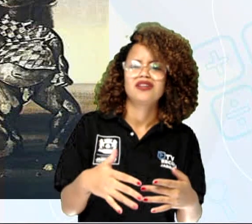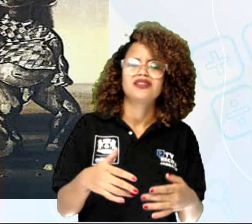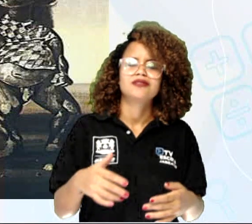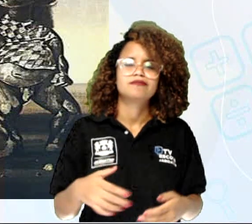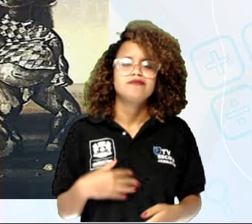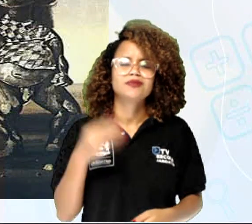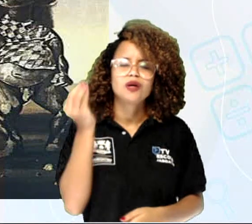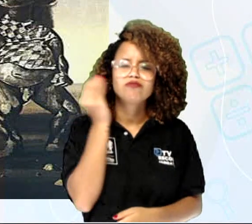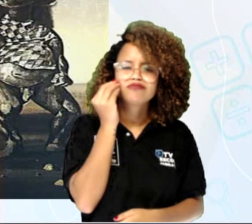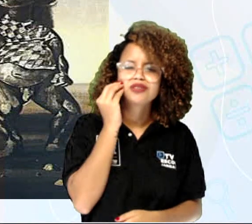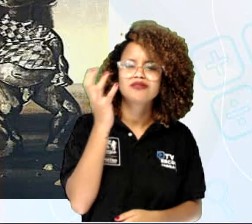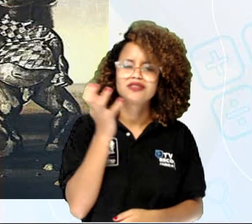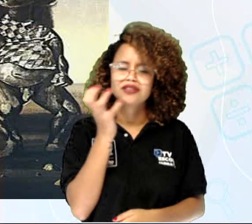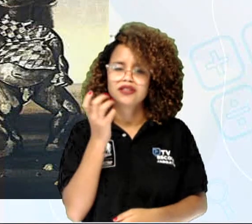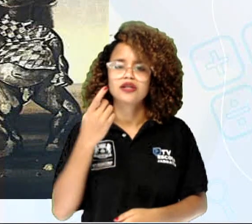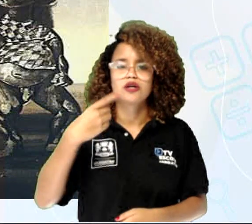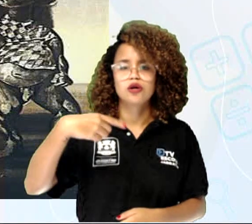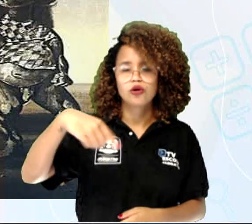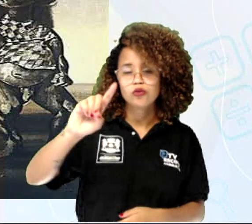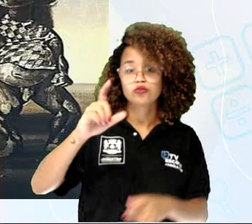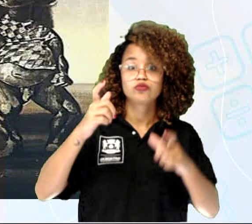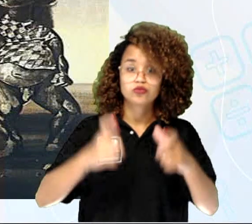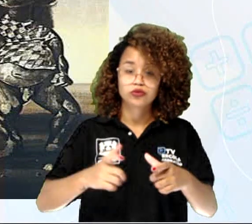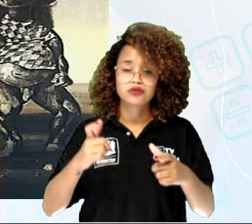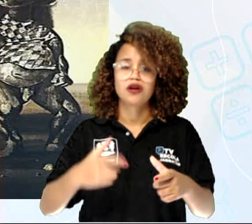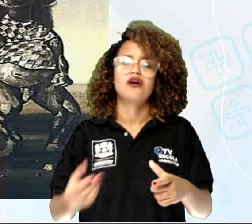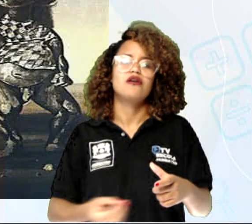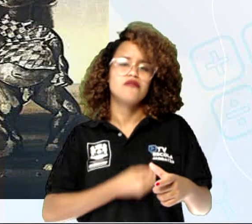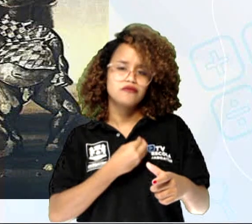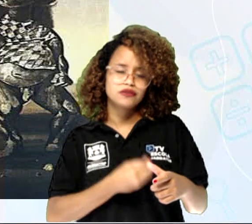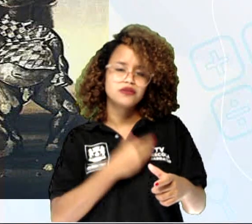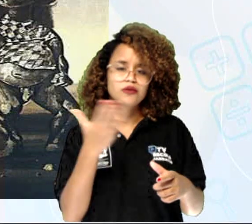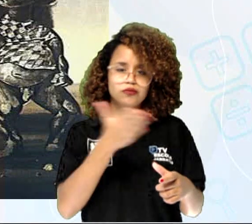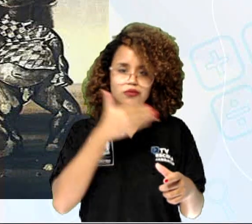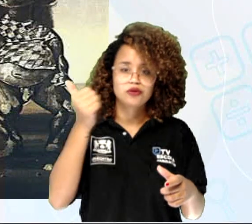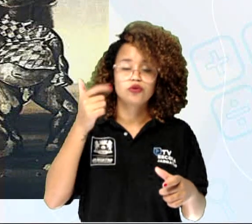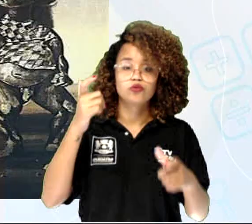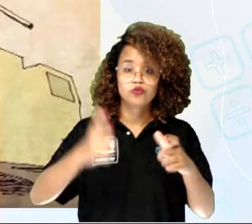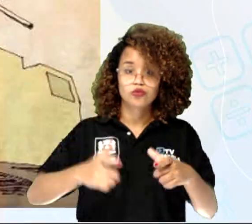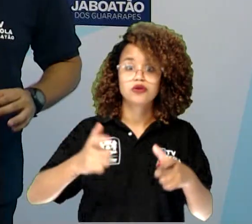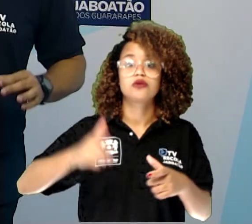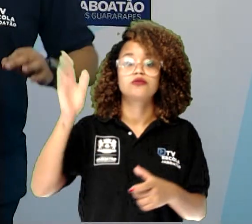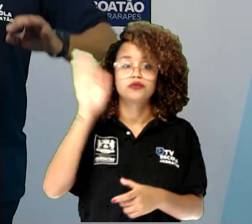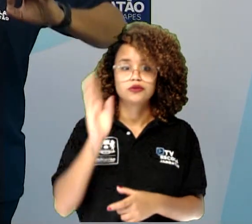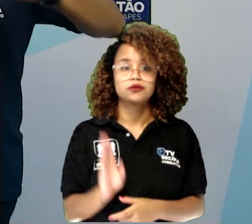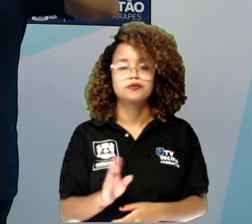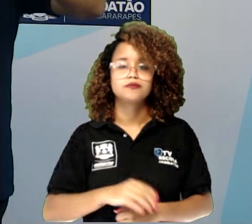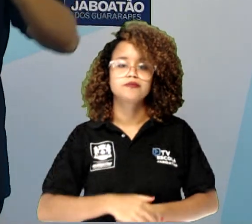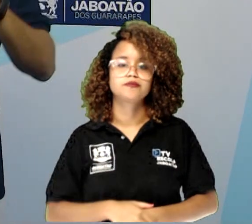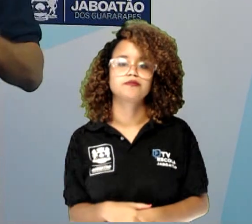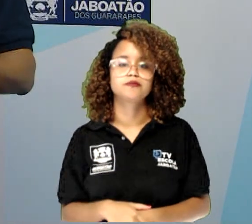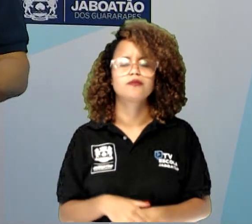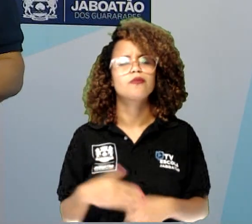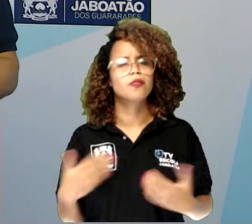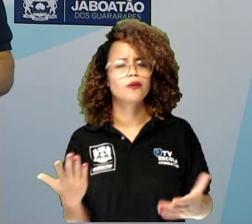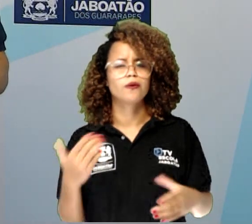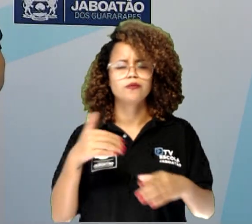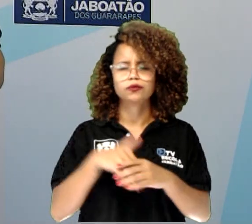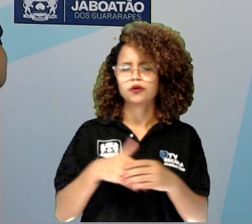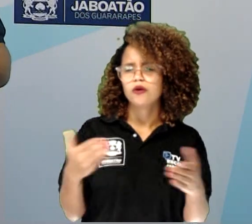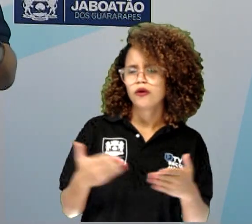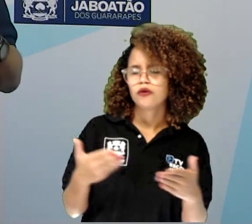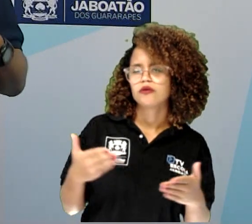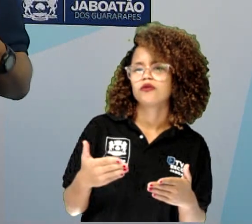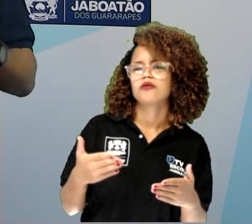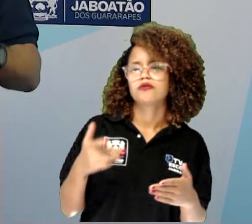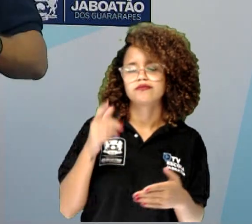tentando arrumar ali uma condição de vida melhor em outra região brasileira. E aí, dentro dessa perspectiva,